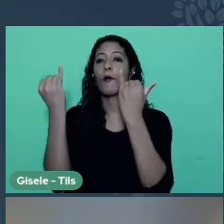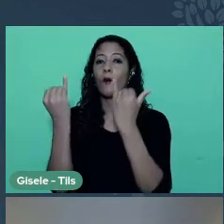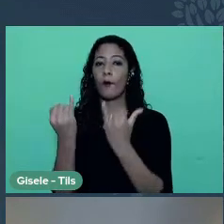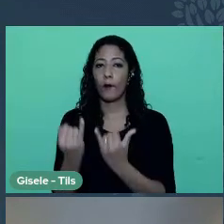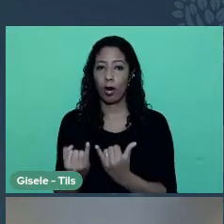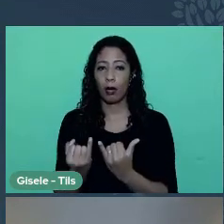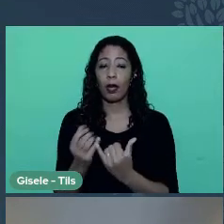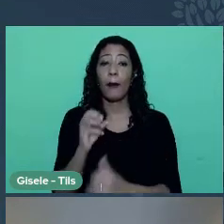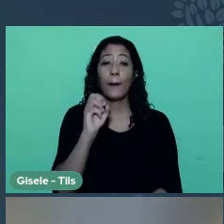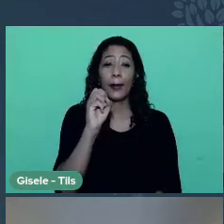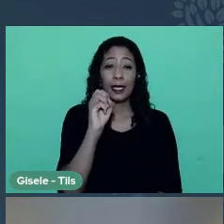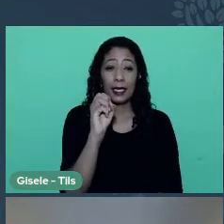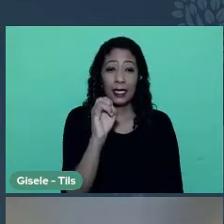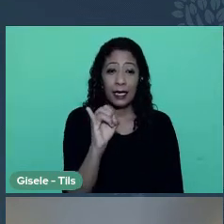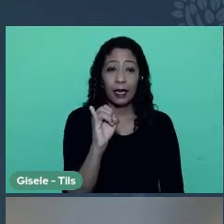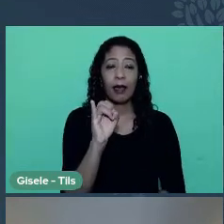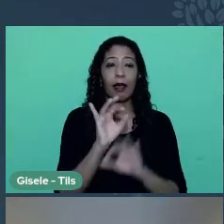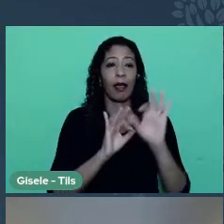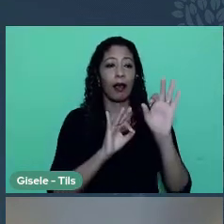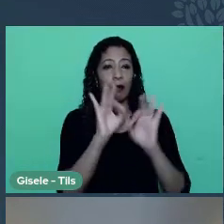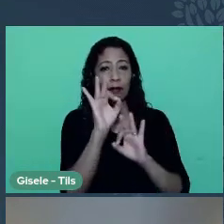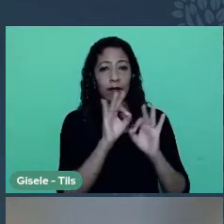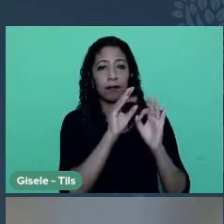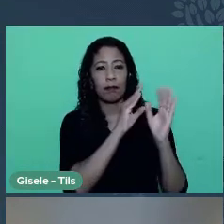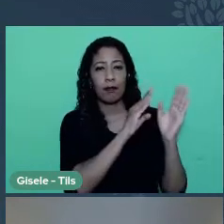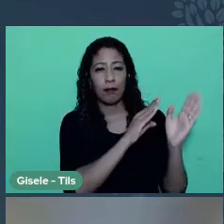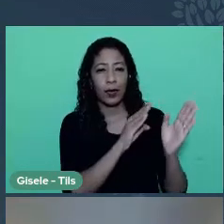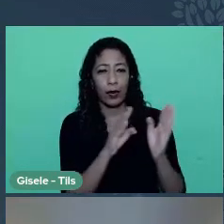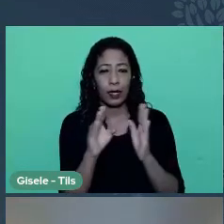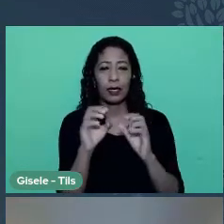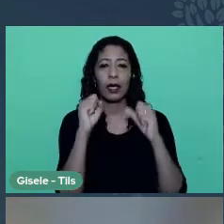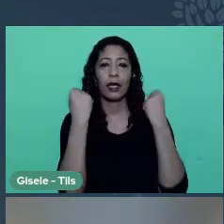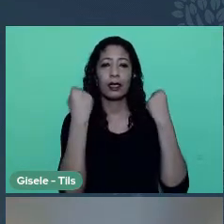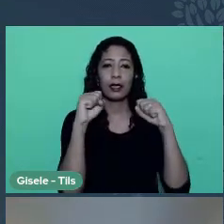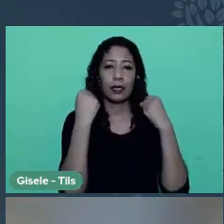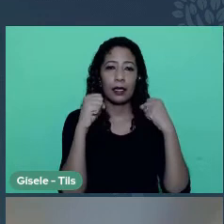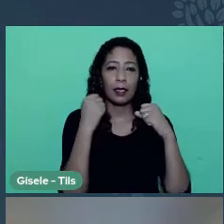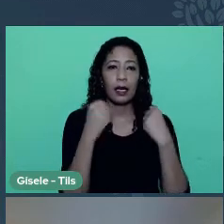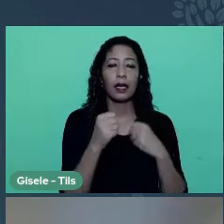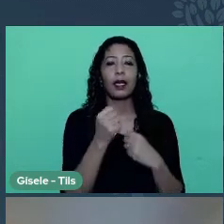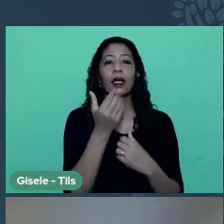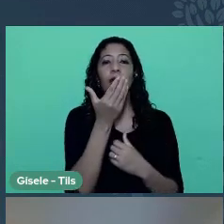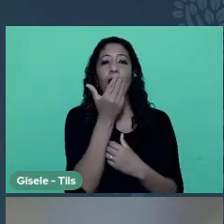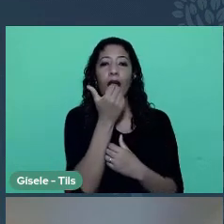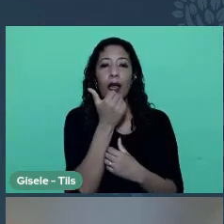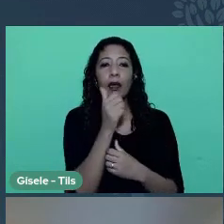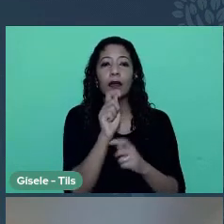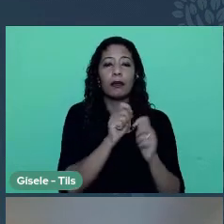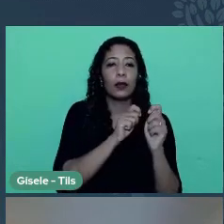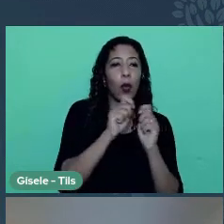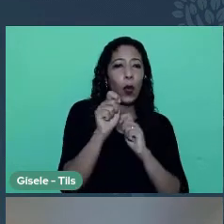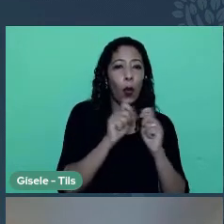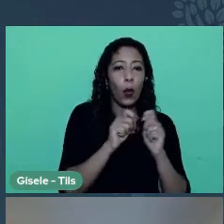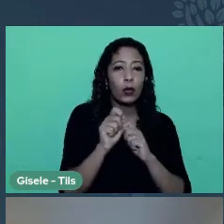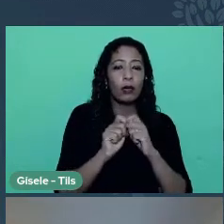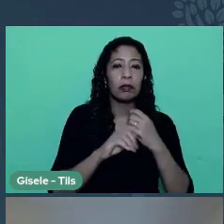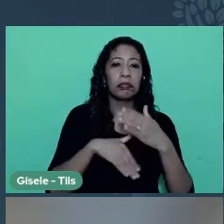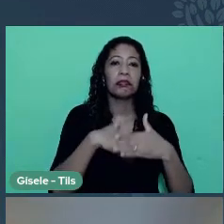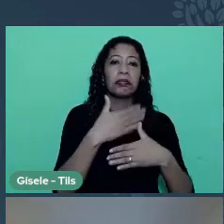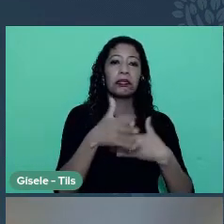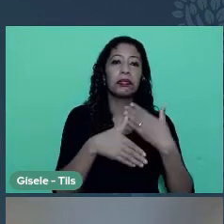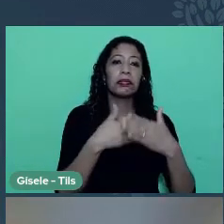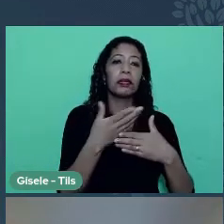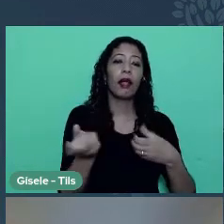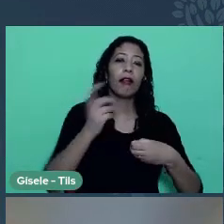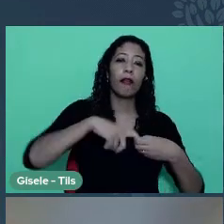não tiver um programa de exercício, se ela não tiver a redução dos hábitos alimentares, ela vai voltar a ganhar peso e